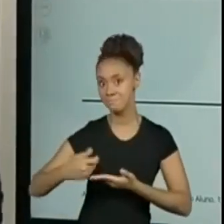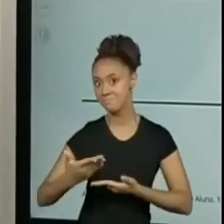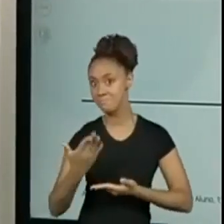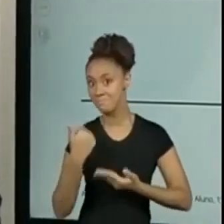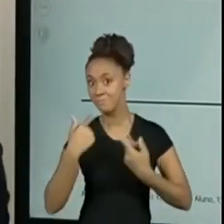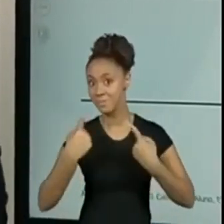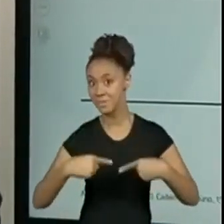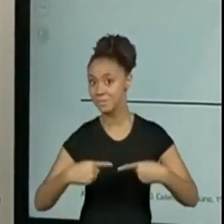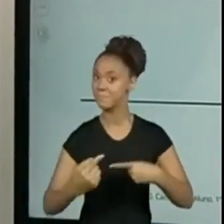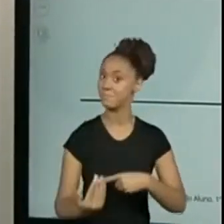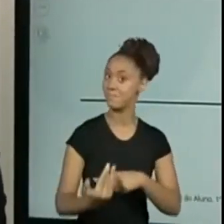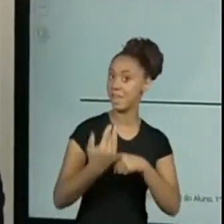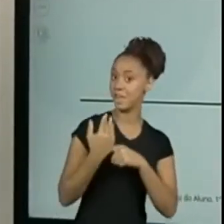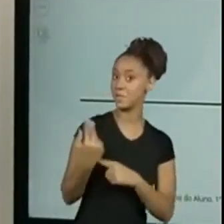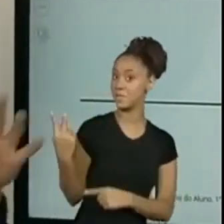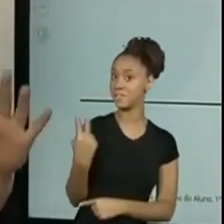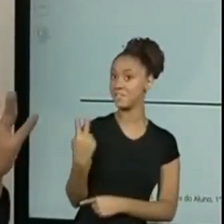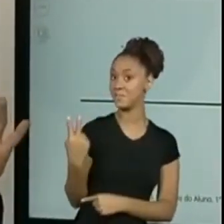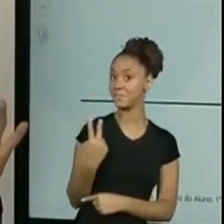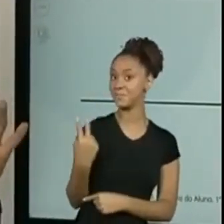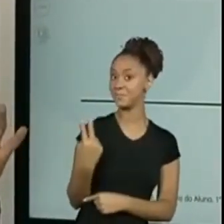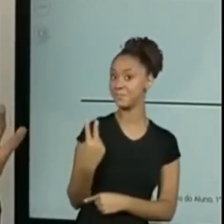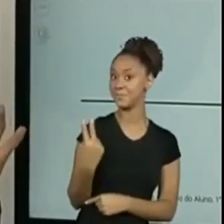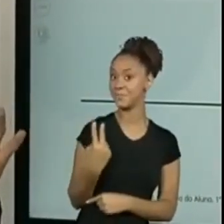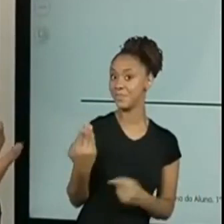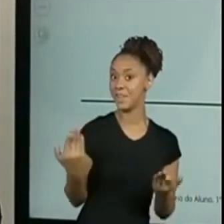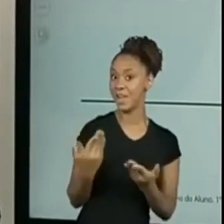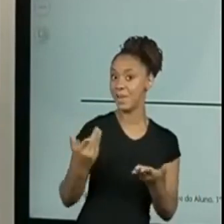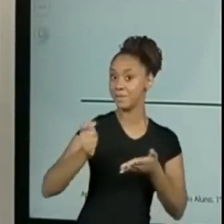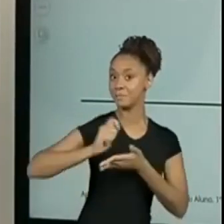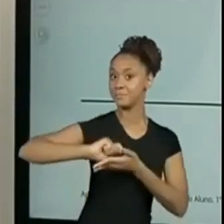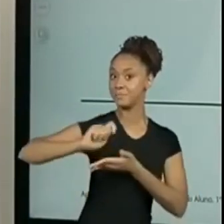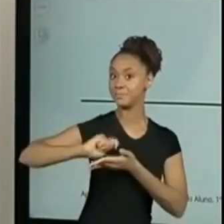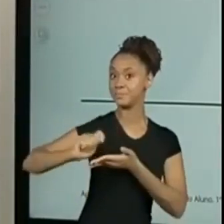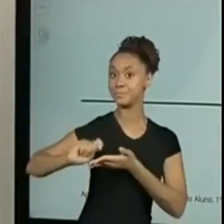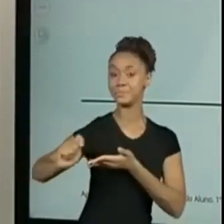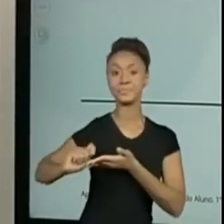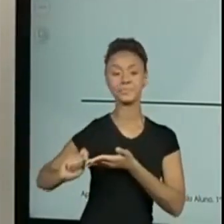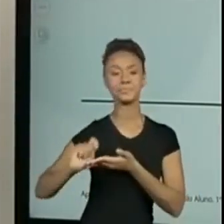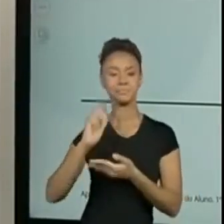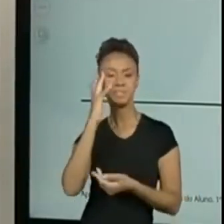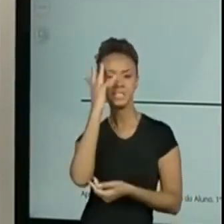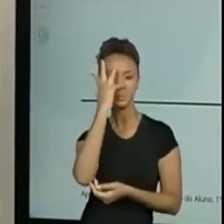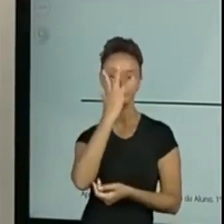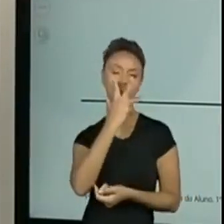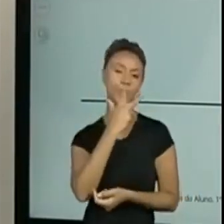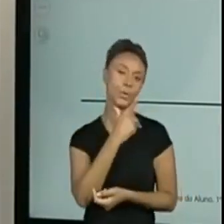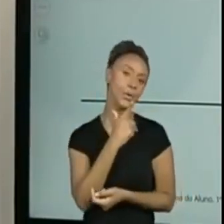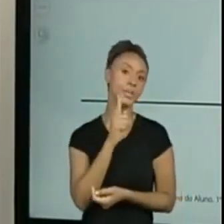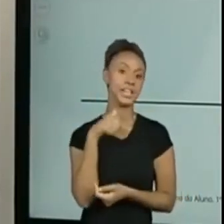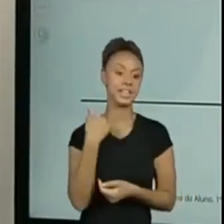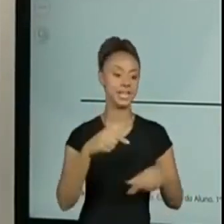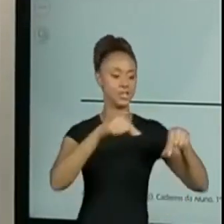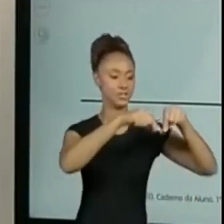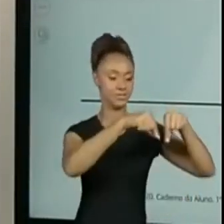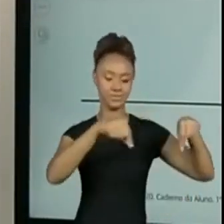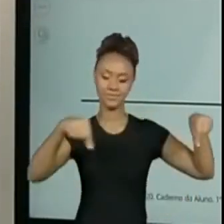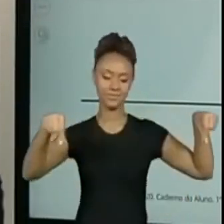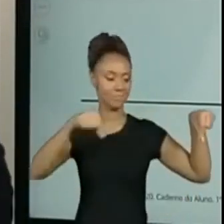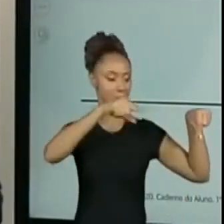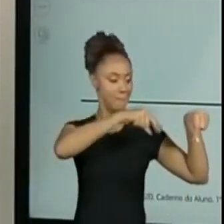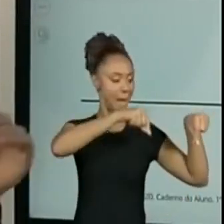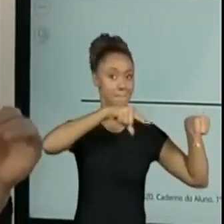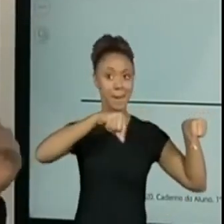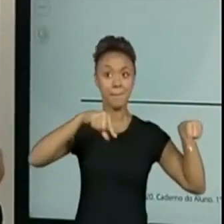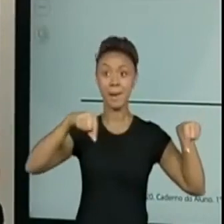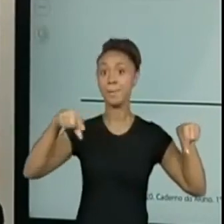ajudar a professora Kelly e a professora Vivi a fazer essas escritas para que elas fiquem bem bonitas, para que a gente coloque no nosso varal,